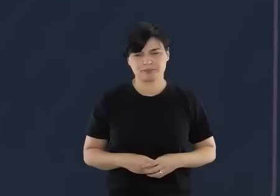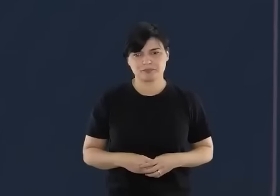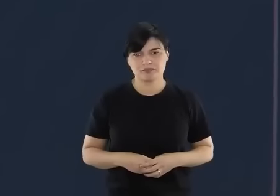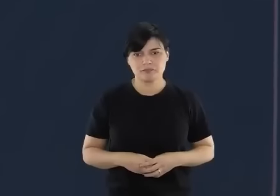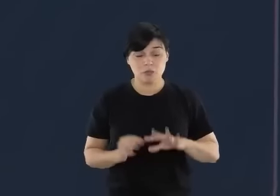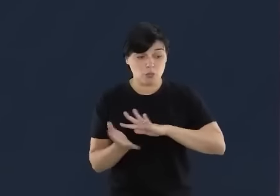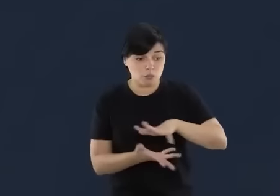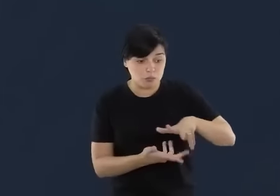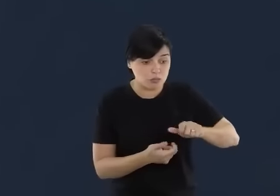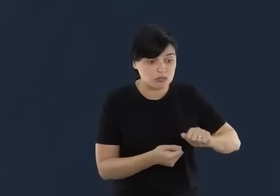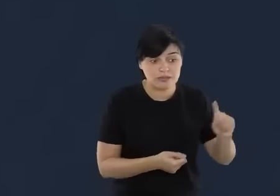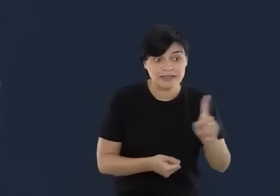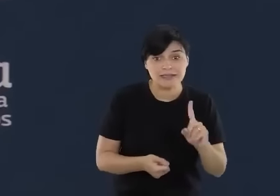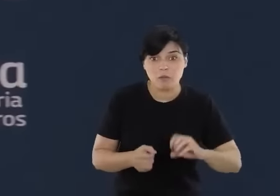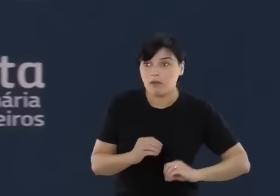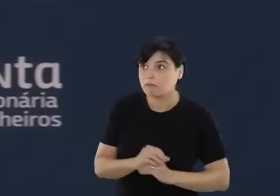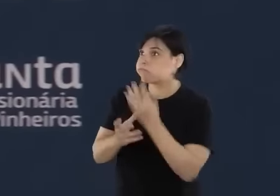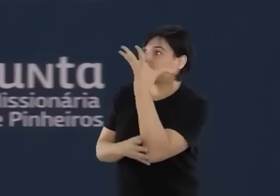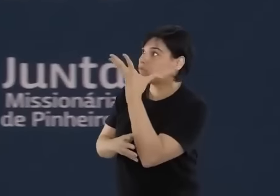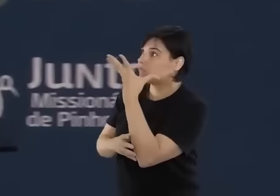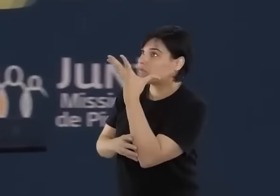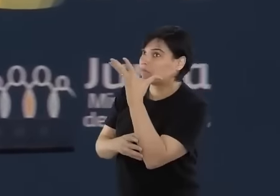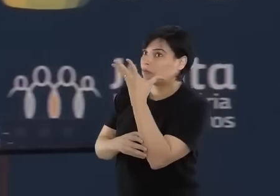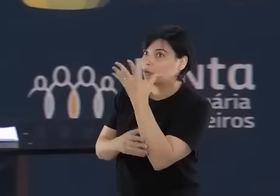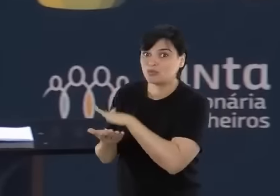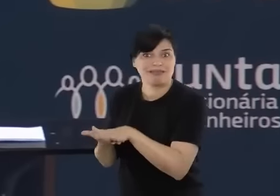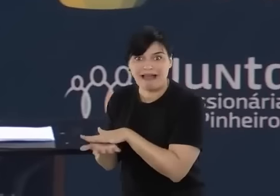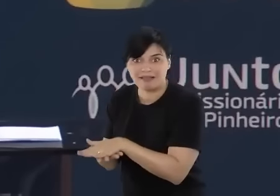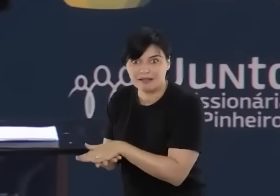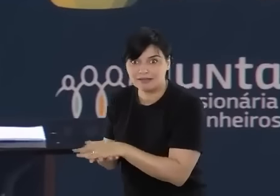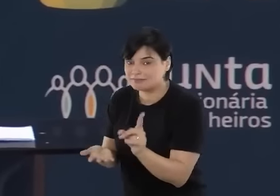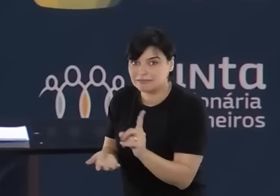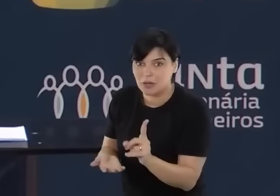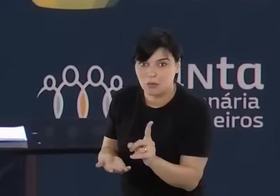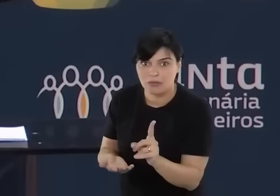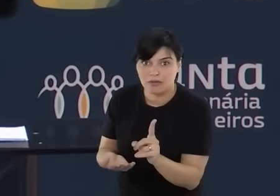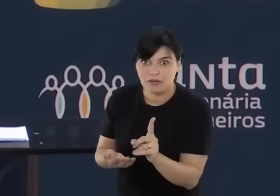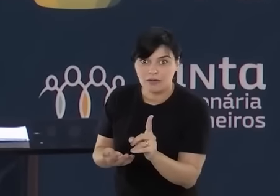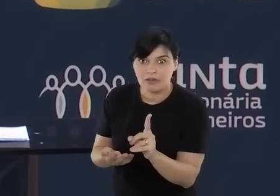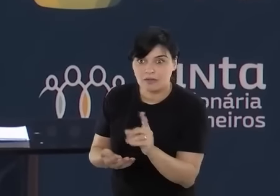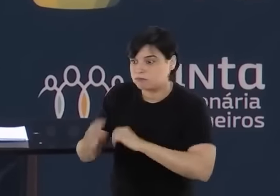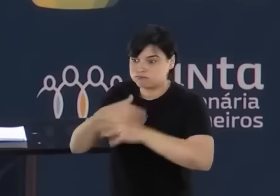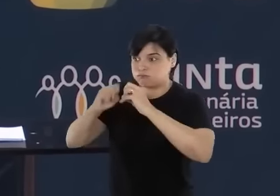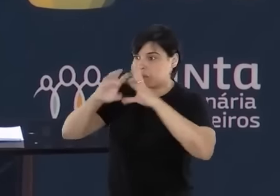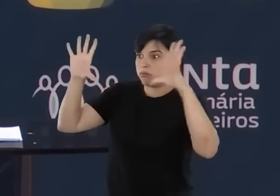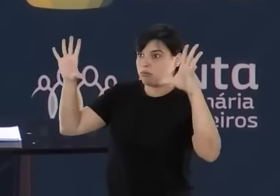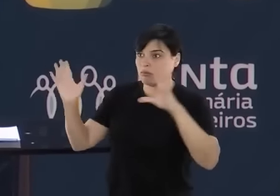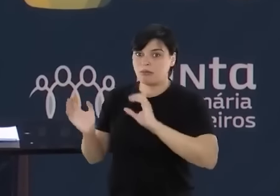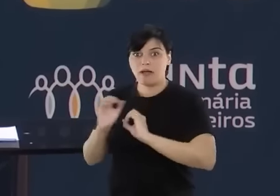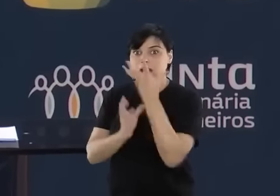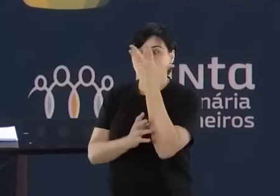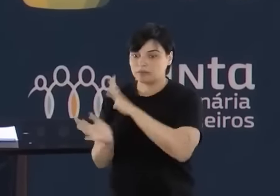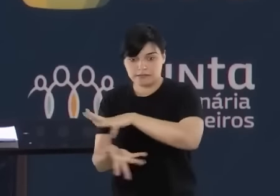surgiu espontaneamente com isso Paulo está dizendo que o mundo não é resultado de uma mega explosão cósmica casual que